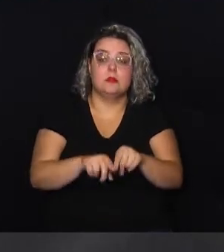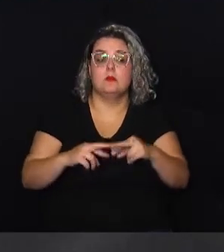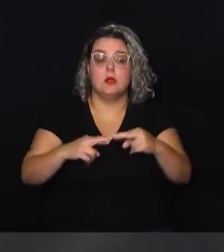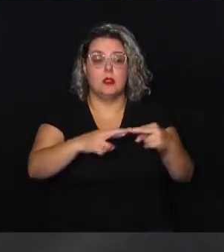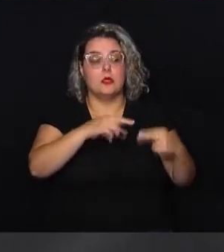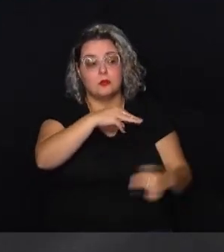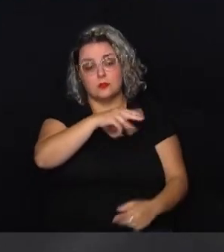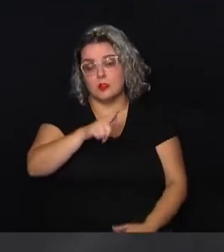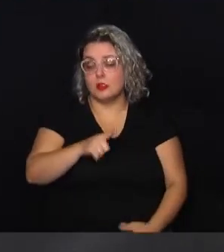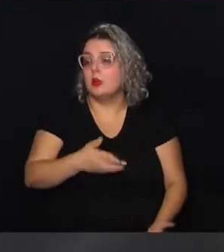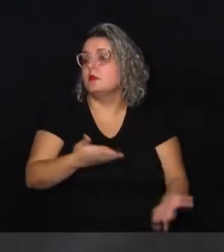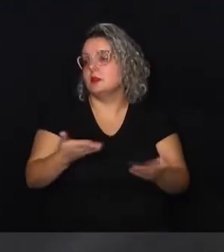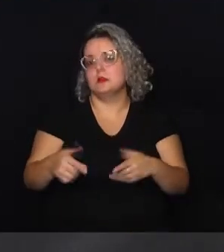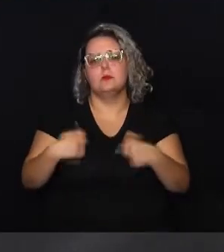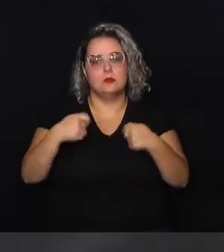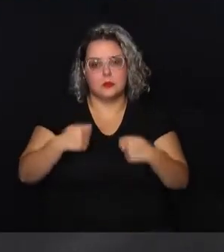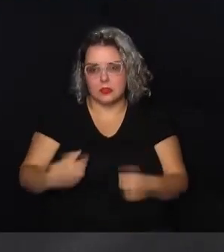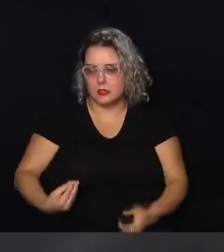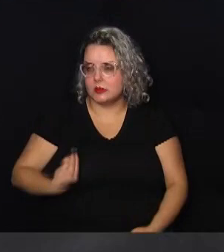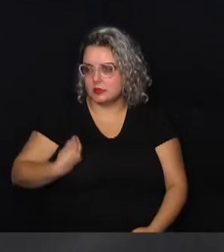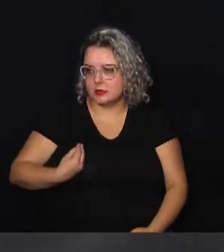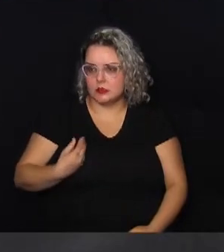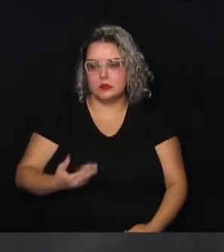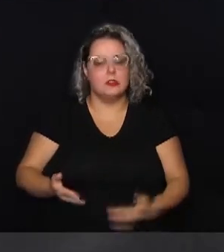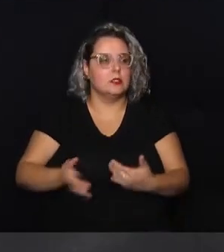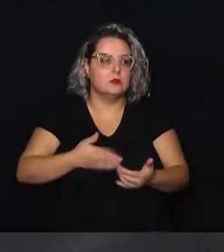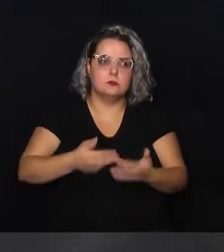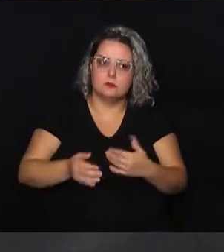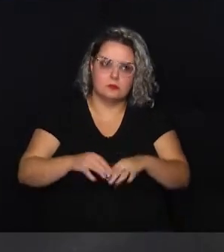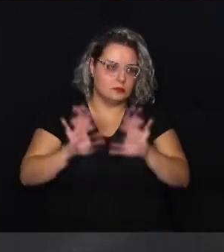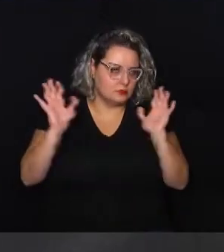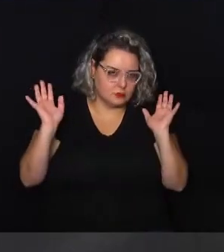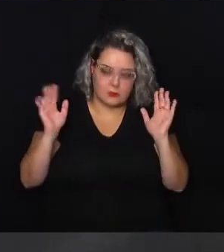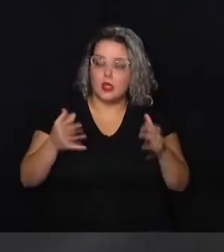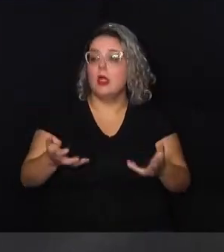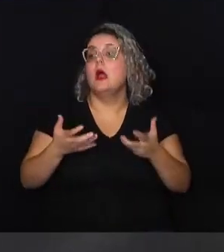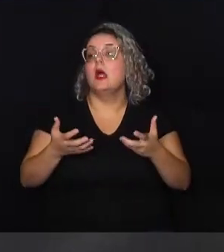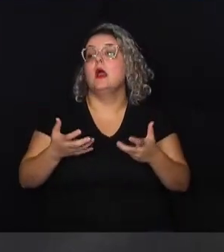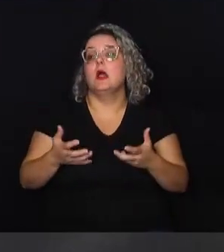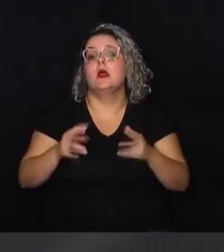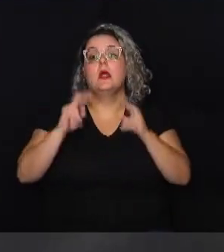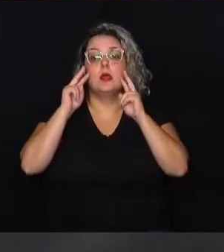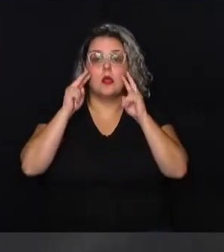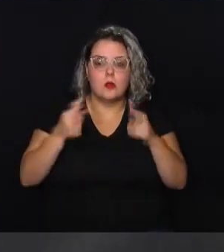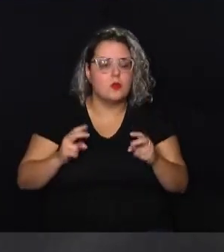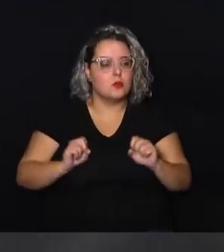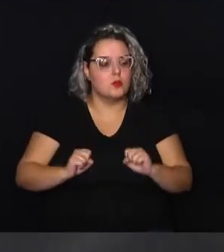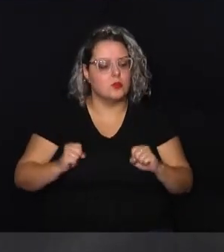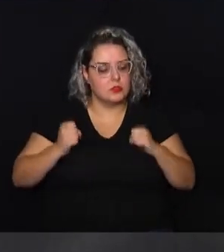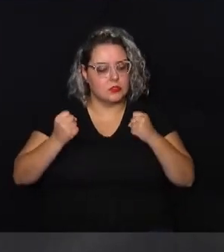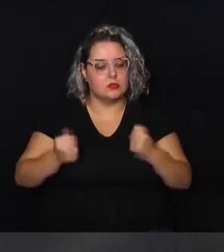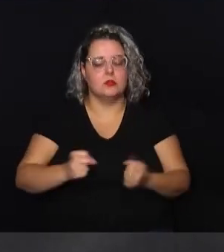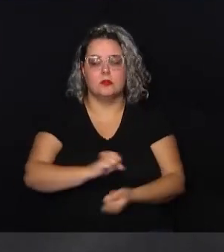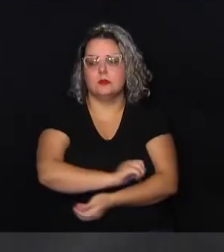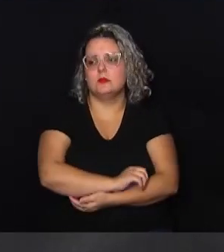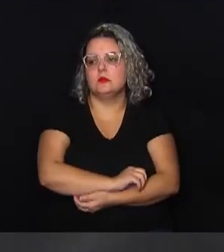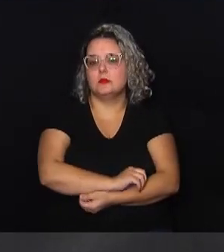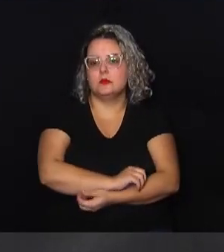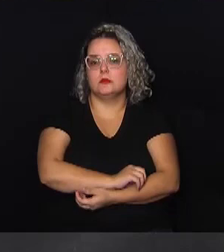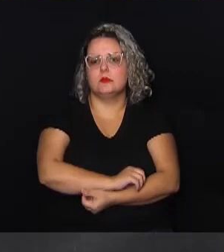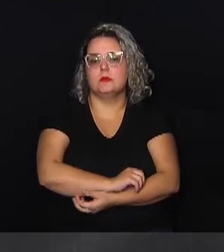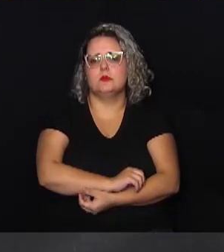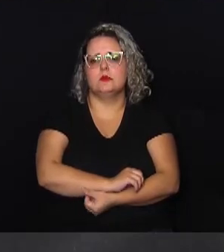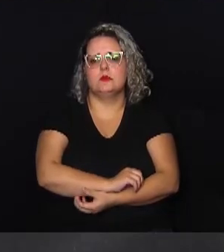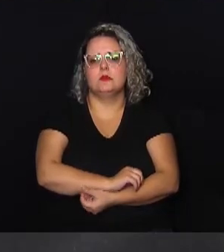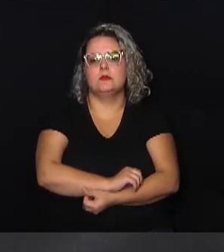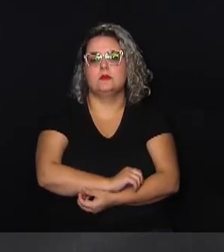mas, independentemente disso, eu quero aqui reconhecer o esforço tanto das